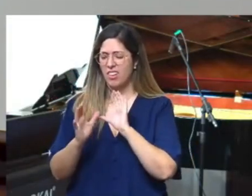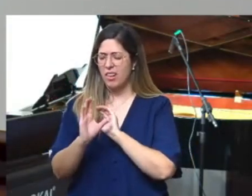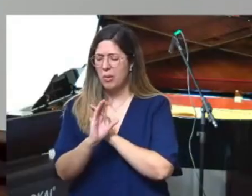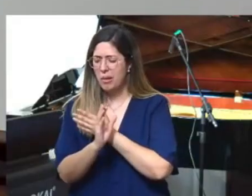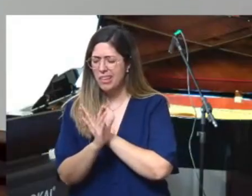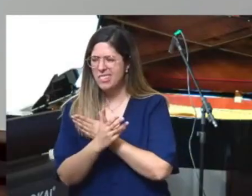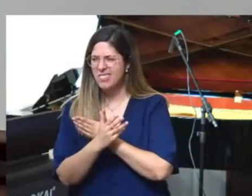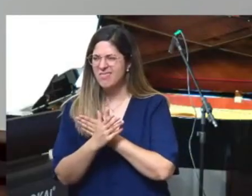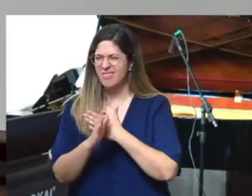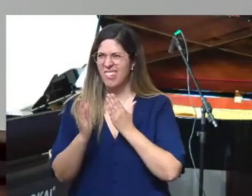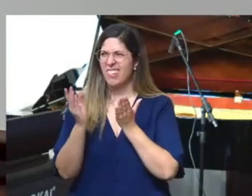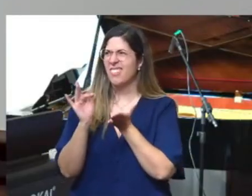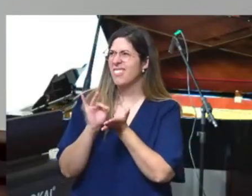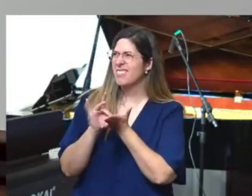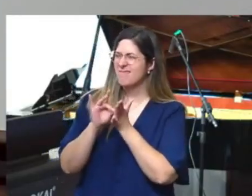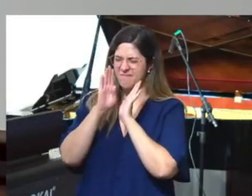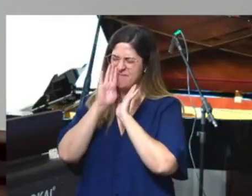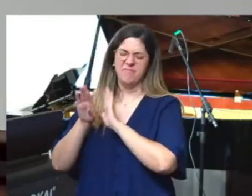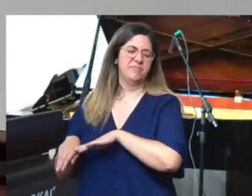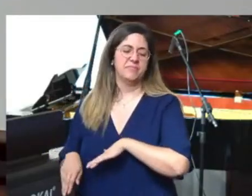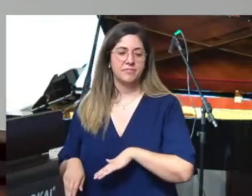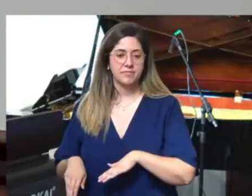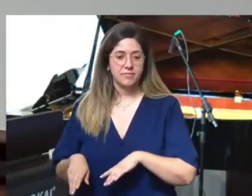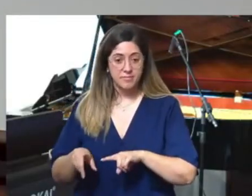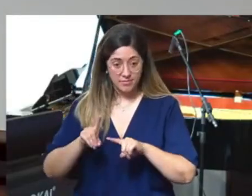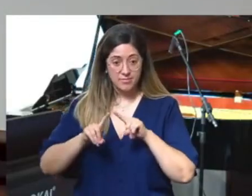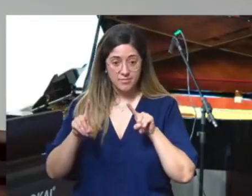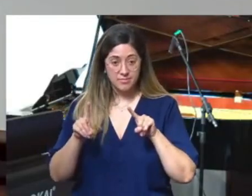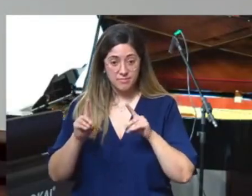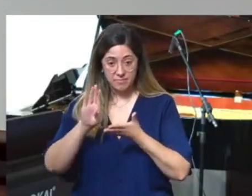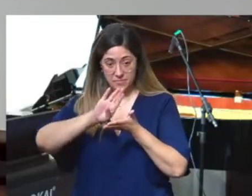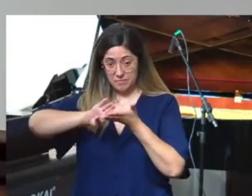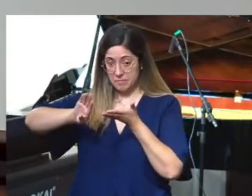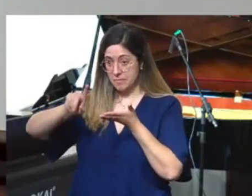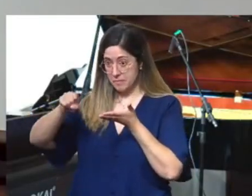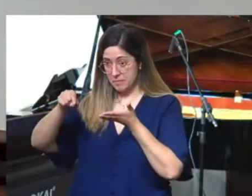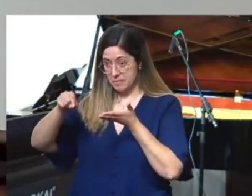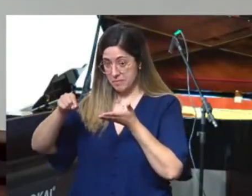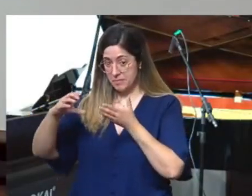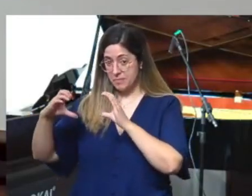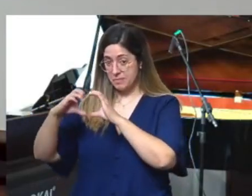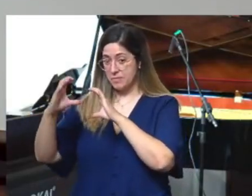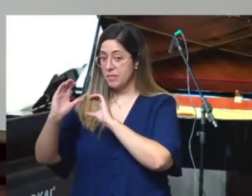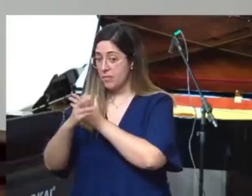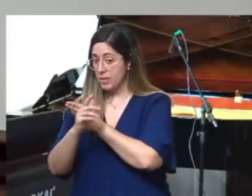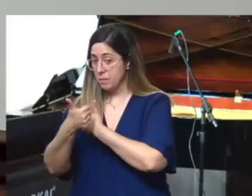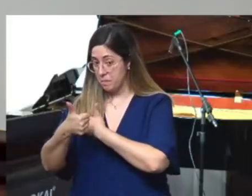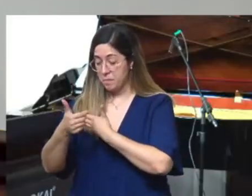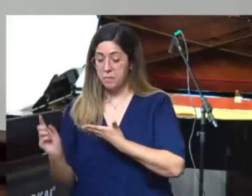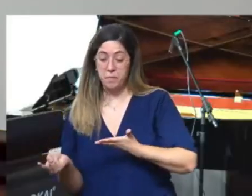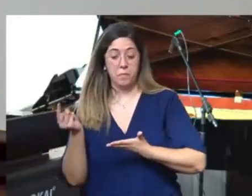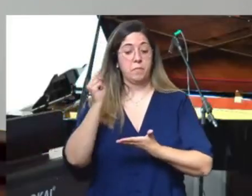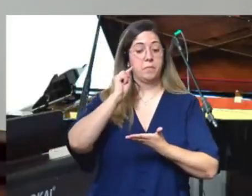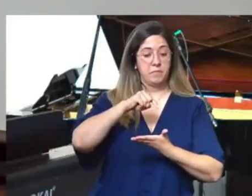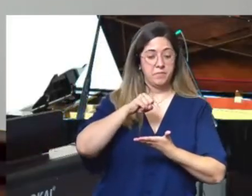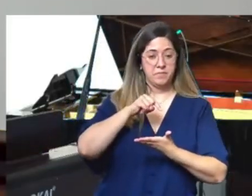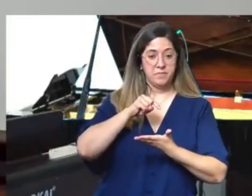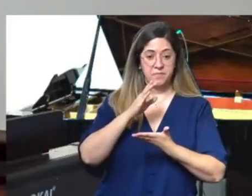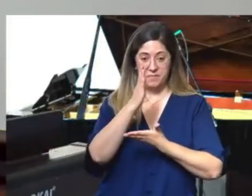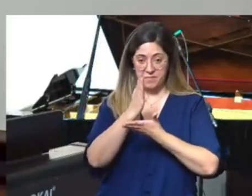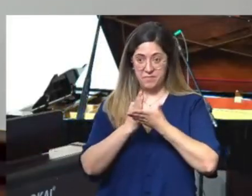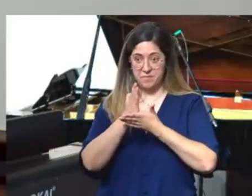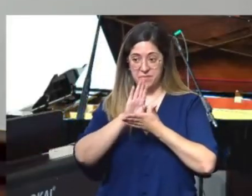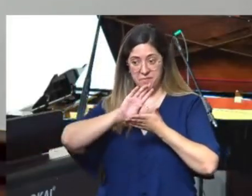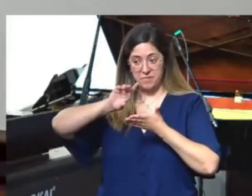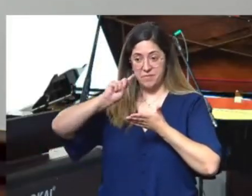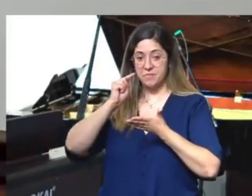com a verdade. Mas do outro lado da página, você pode desenhar um coração, e aí